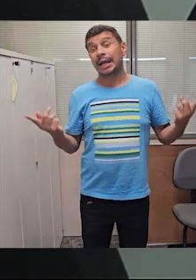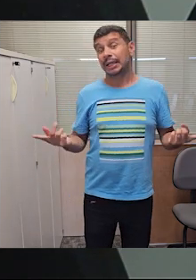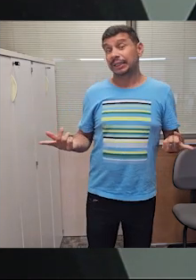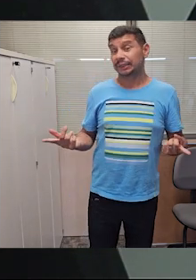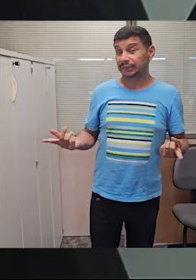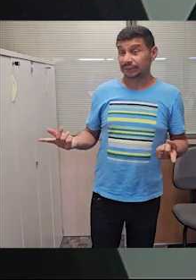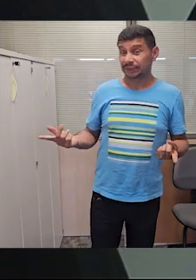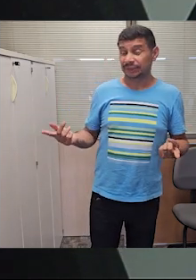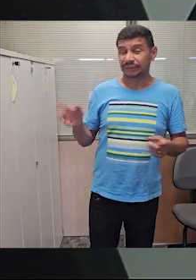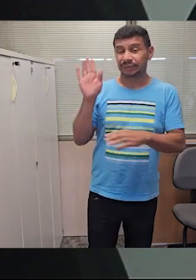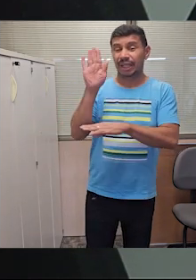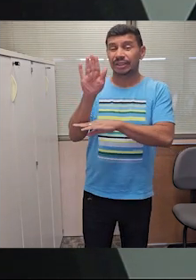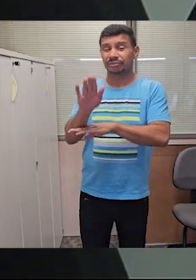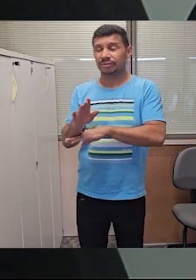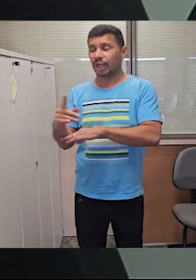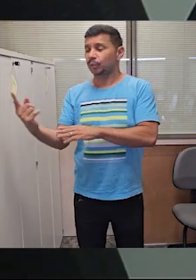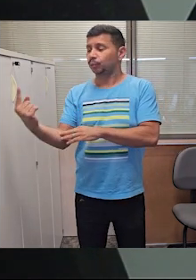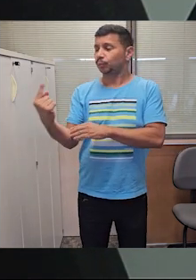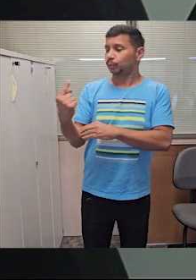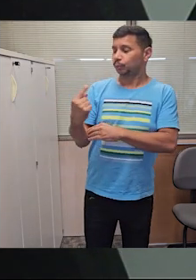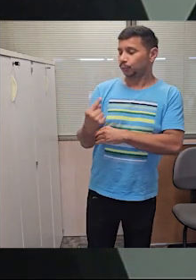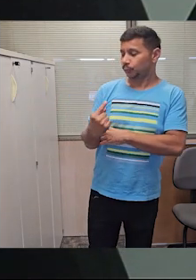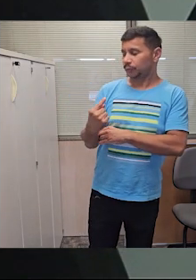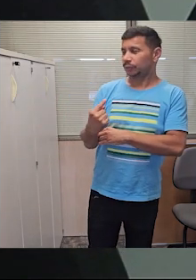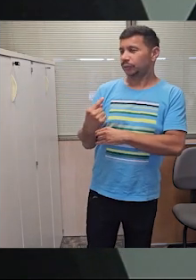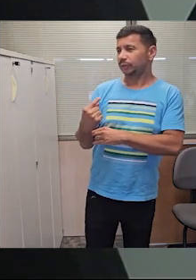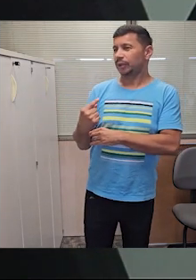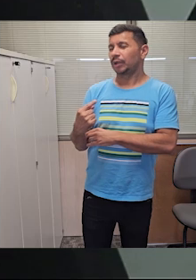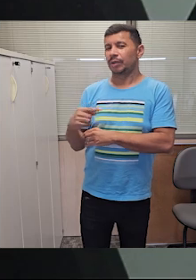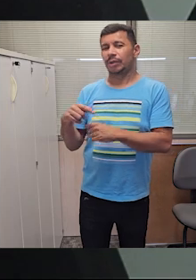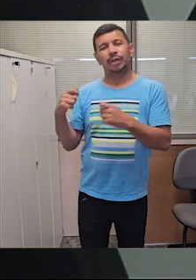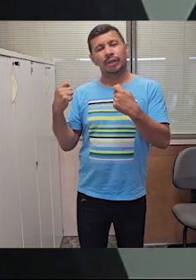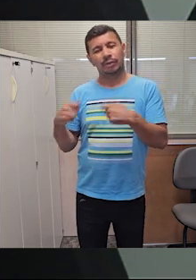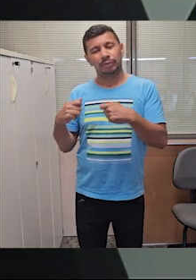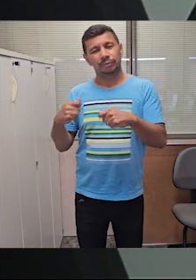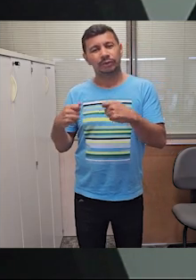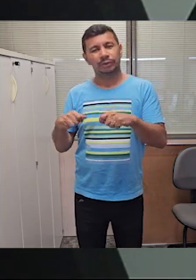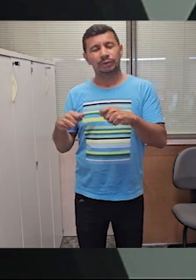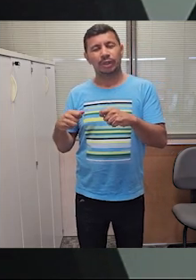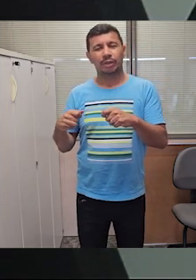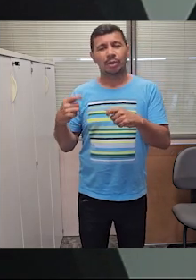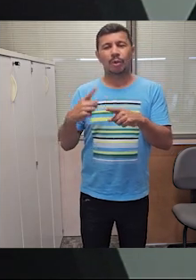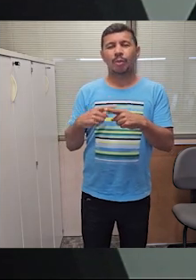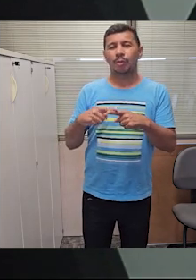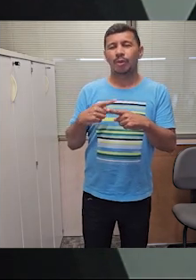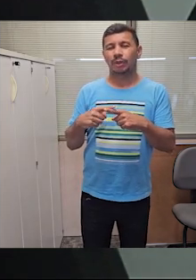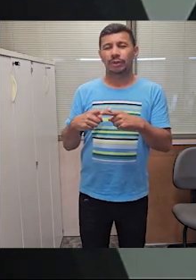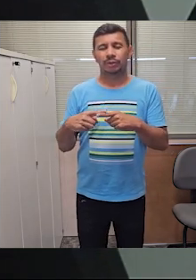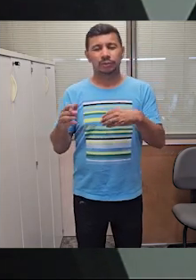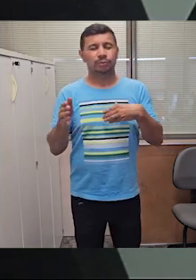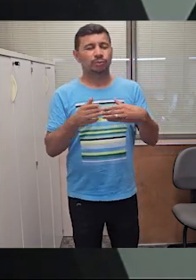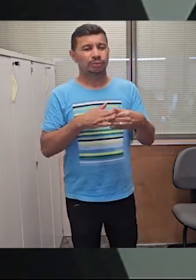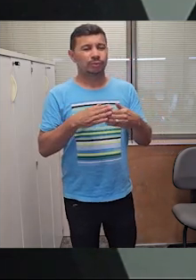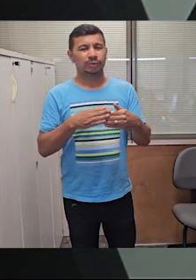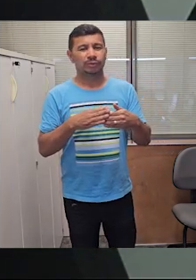chegou um senhor lá dizendo que era o interventor que ia tomar posse no sindicato. Os companheiros